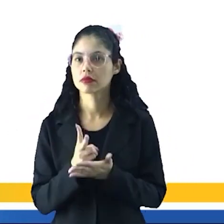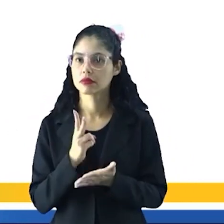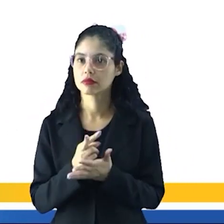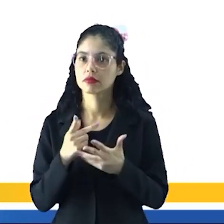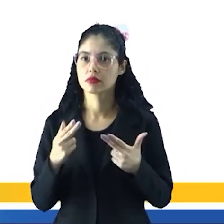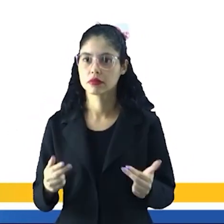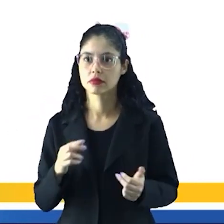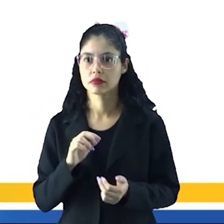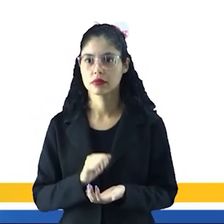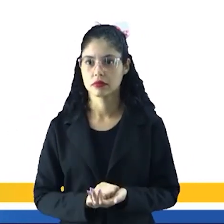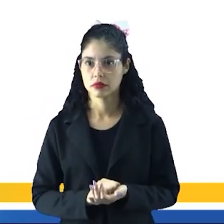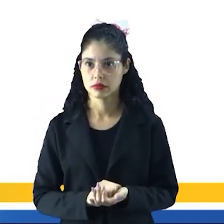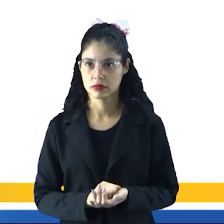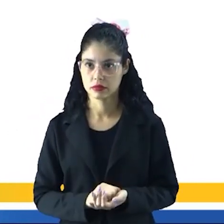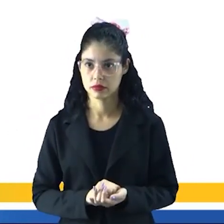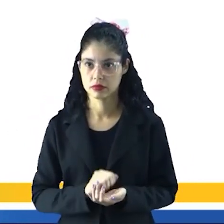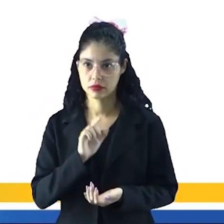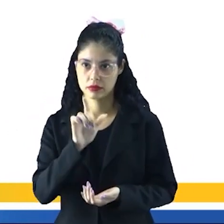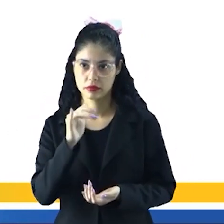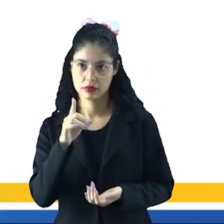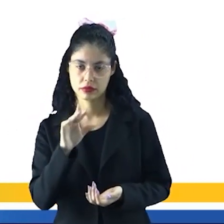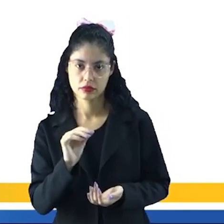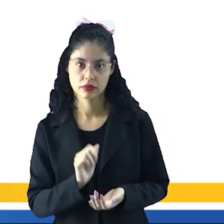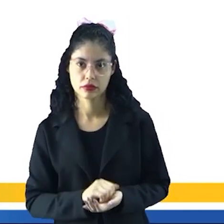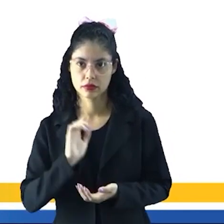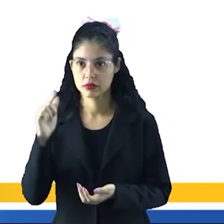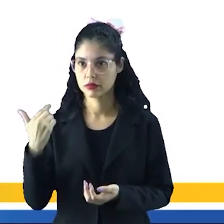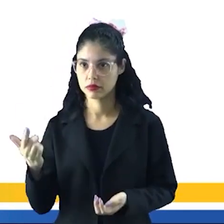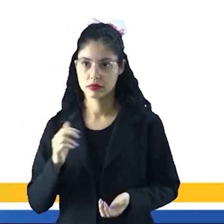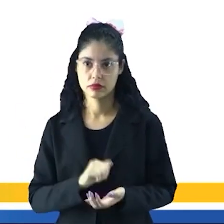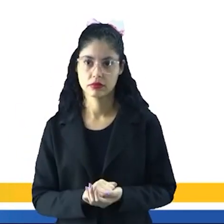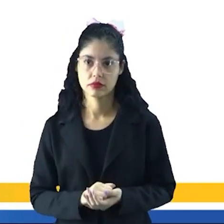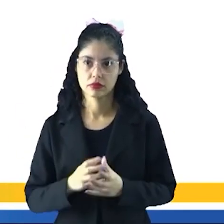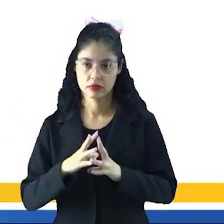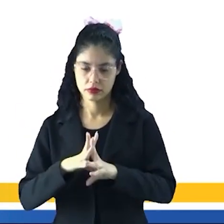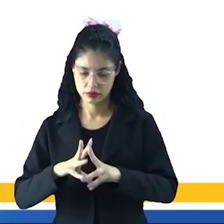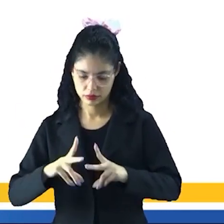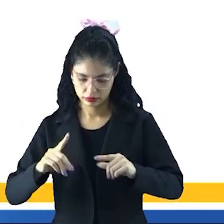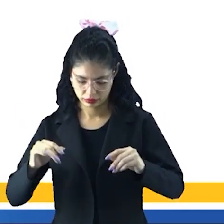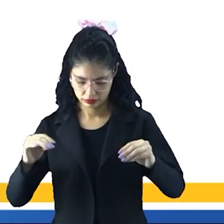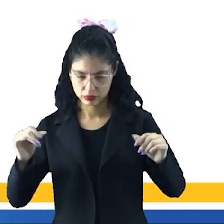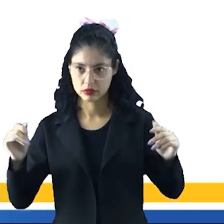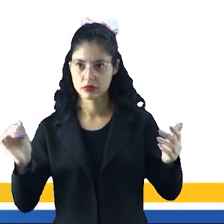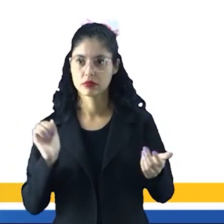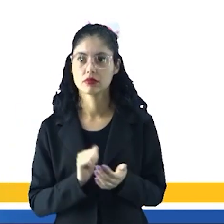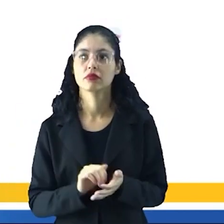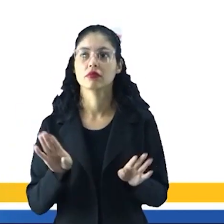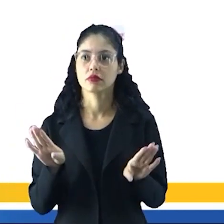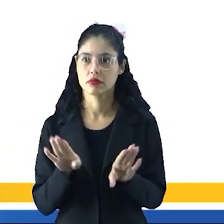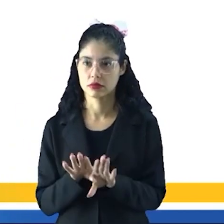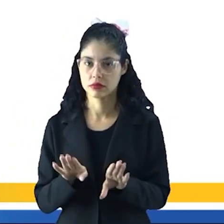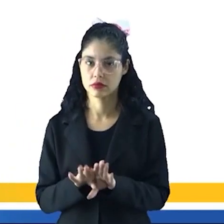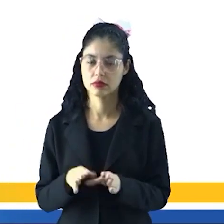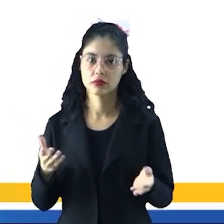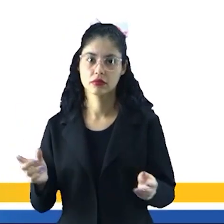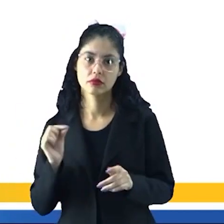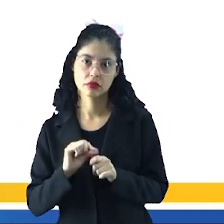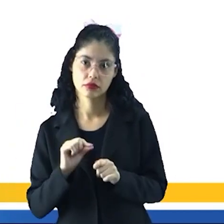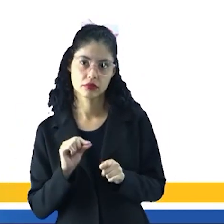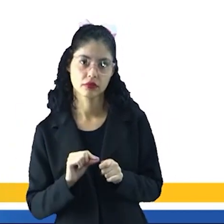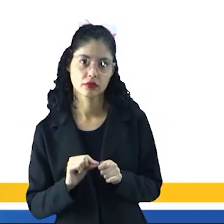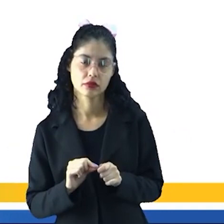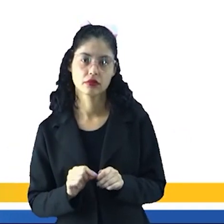ele cria essa obra de Mahat com o lixo e depois ele vai desmanchar. John Lennon, a mesma coisa. Então, ele